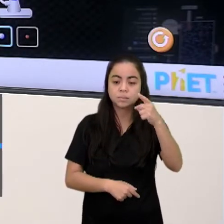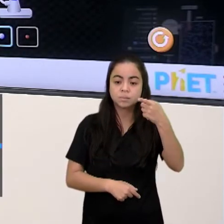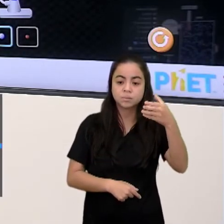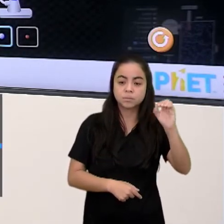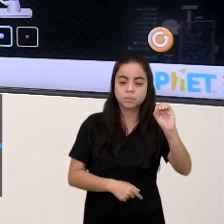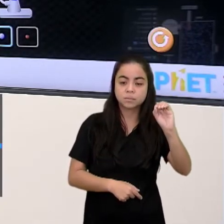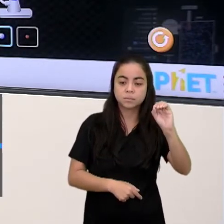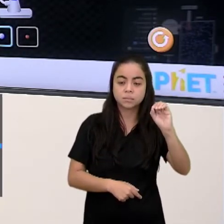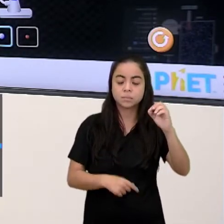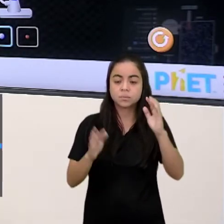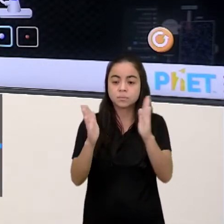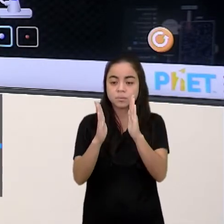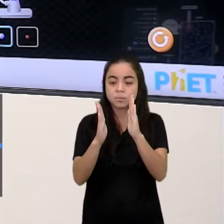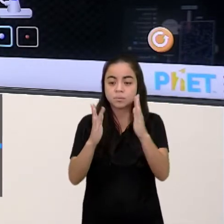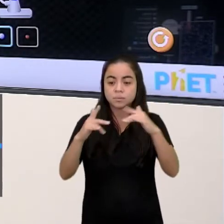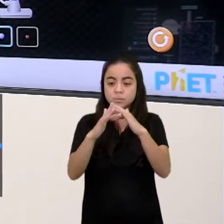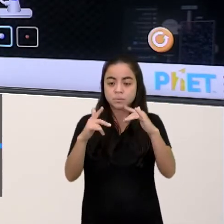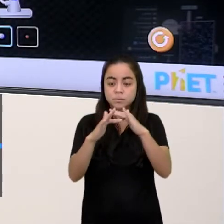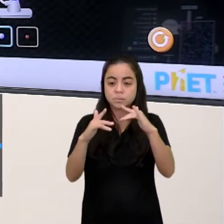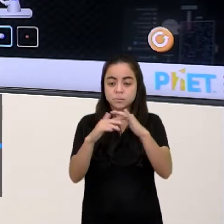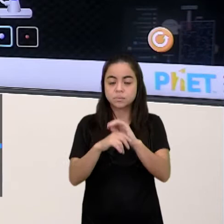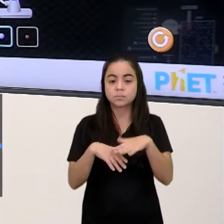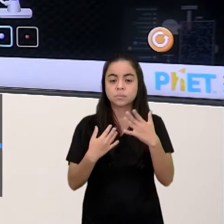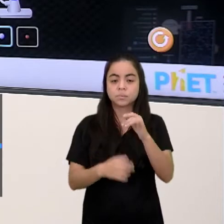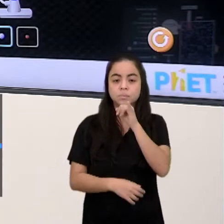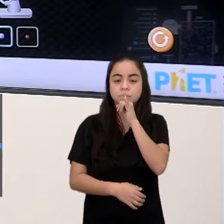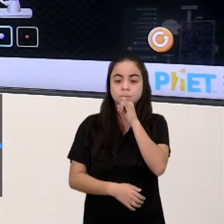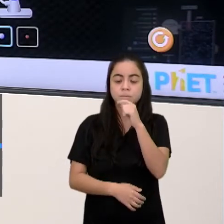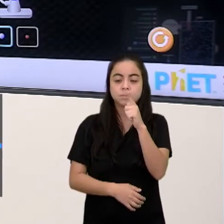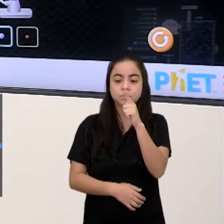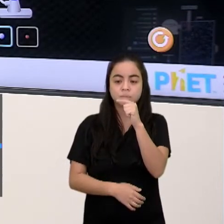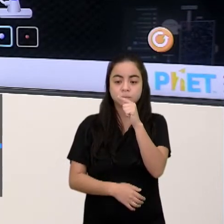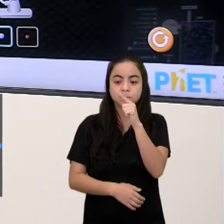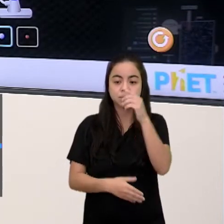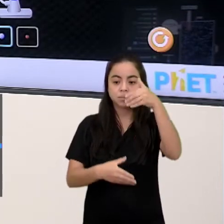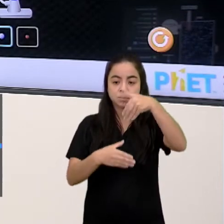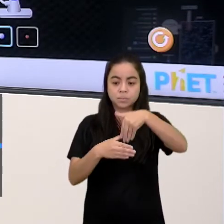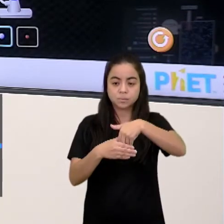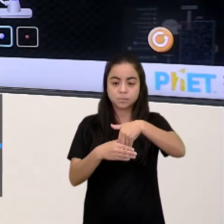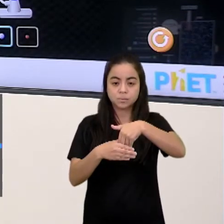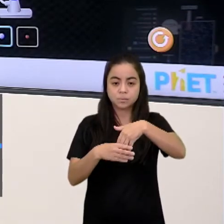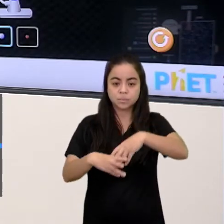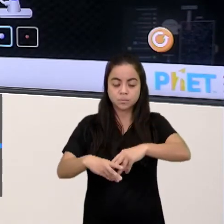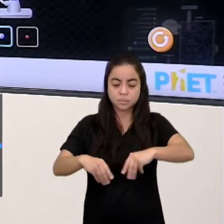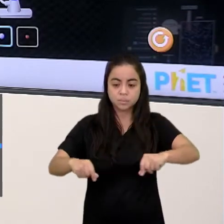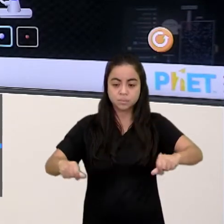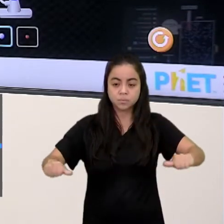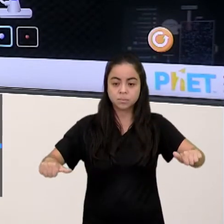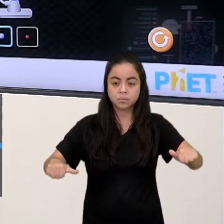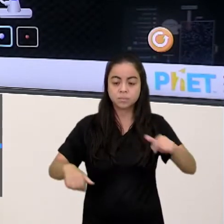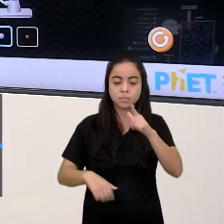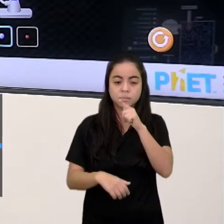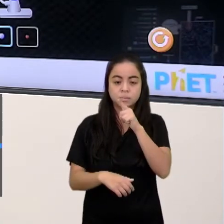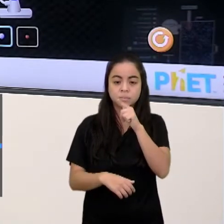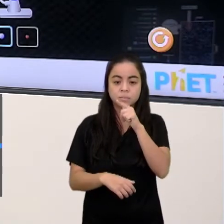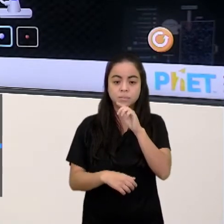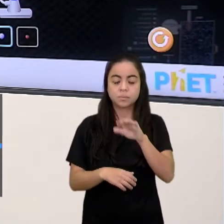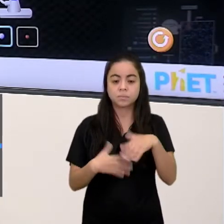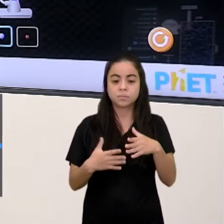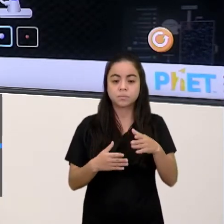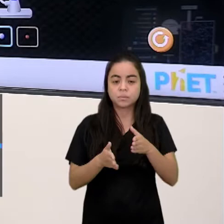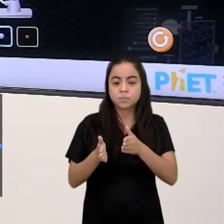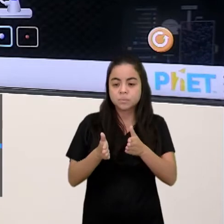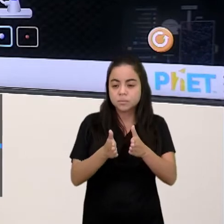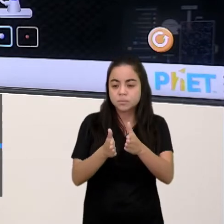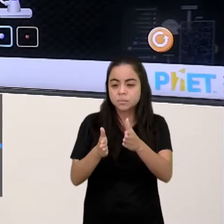gás faz. Então pensa que a água está dentro lá do nosso solo, né? Quando você canaliza esse